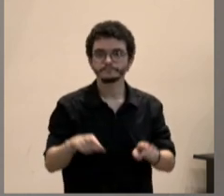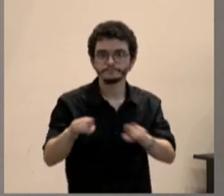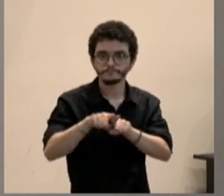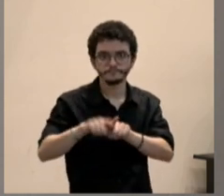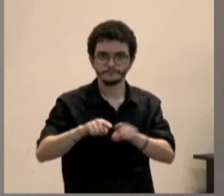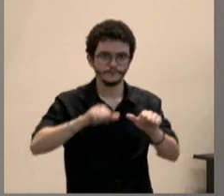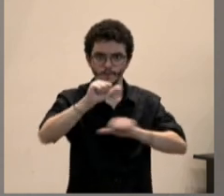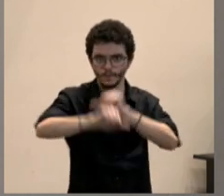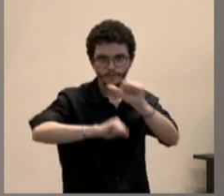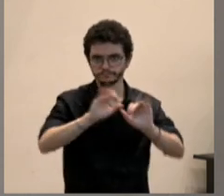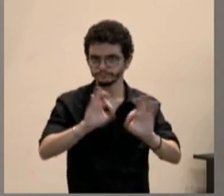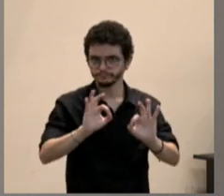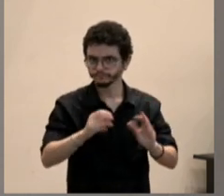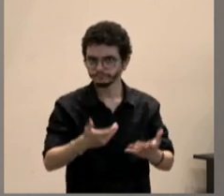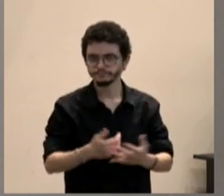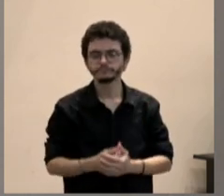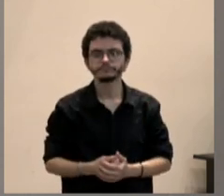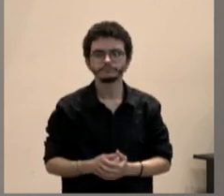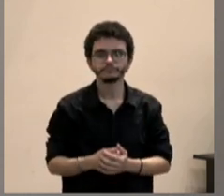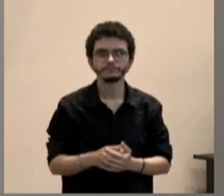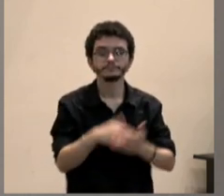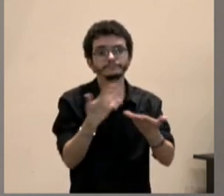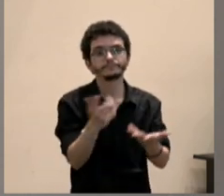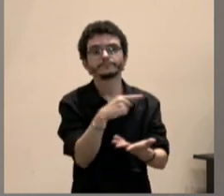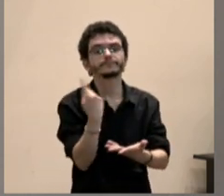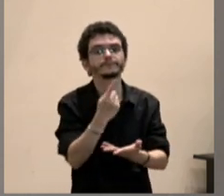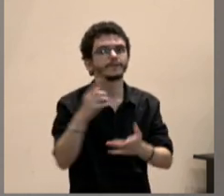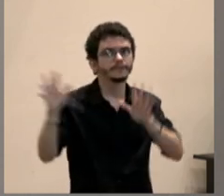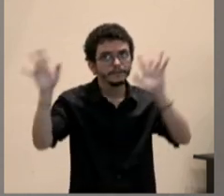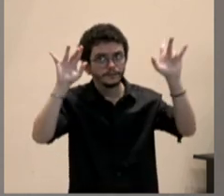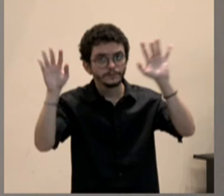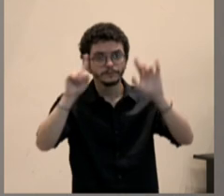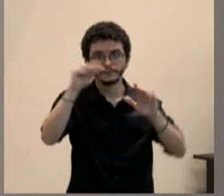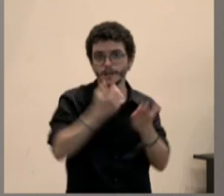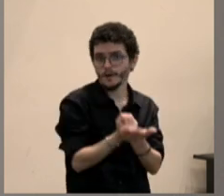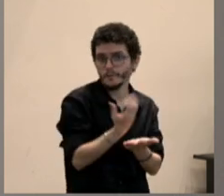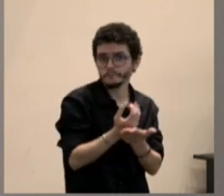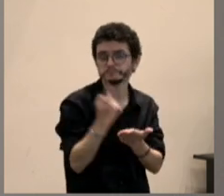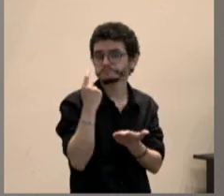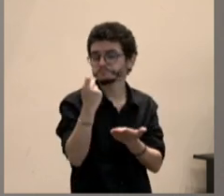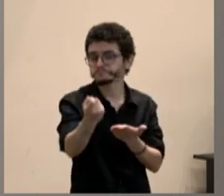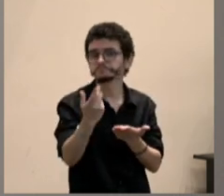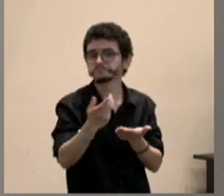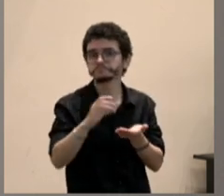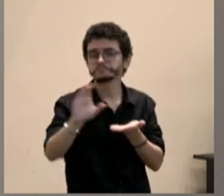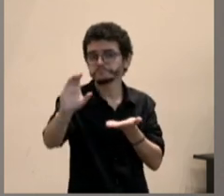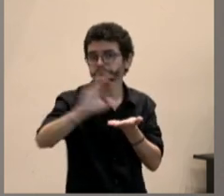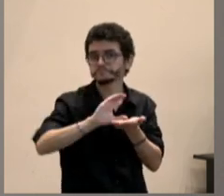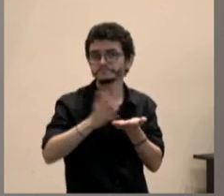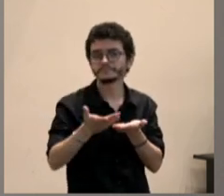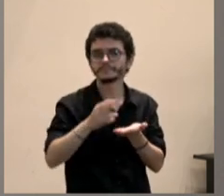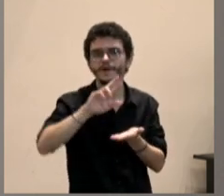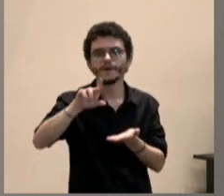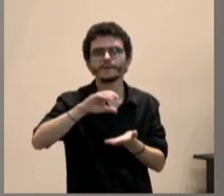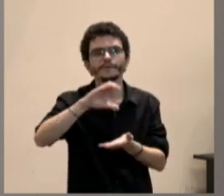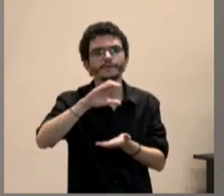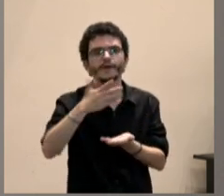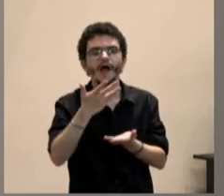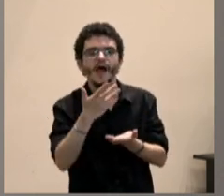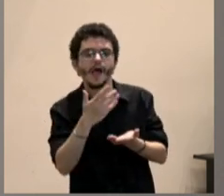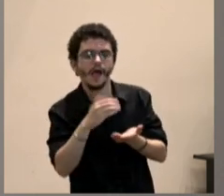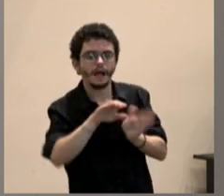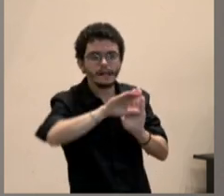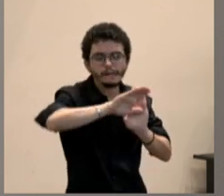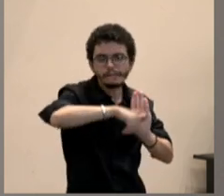nele. Então, a gente imaginou que seria uma fonte interessante de recursos. Não é dar calote na dívida, não.